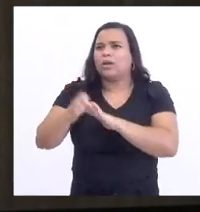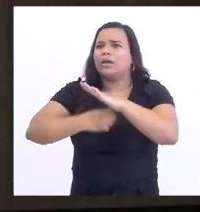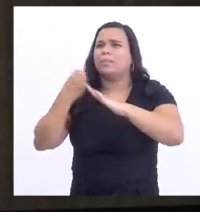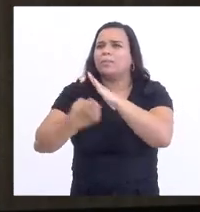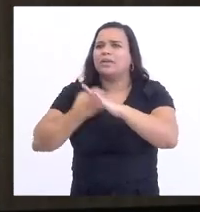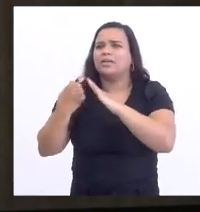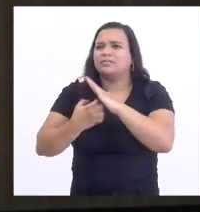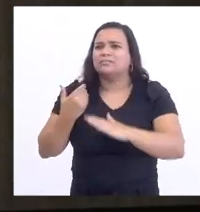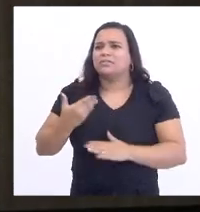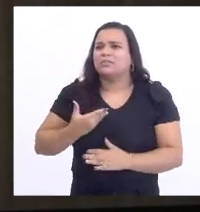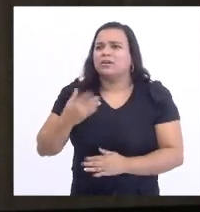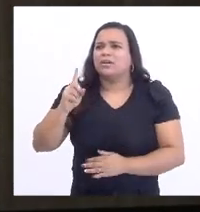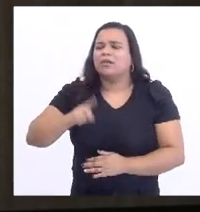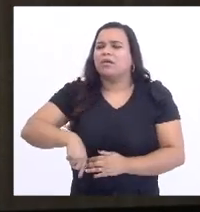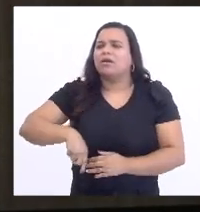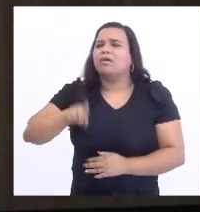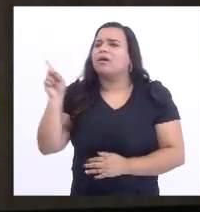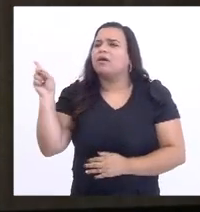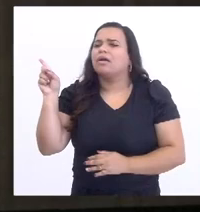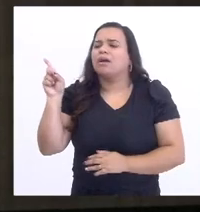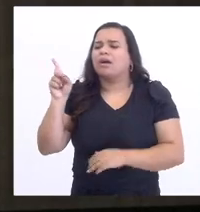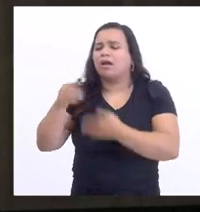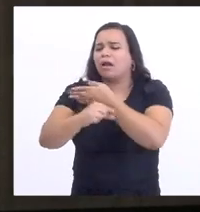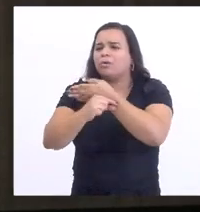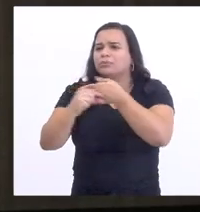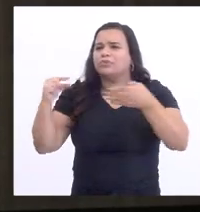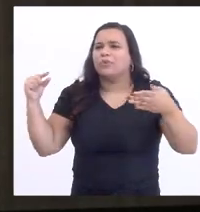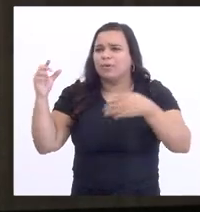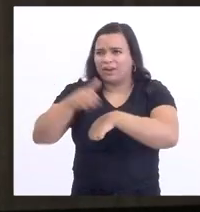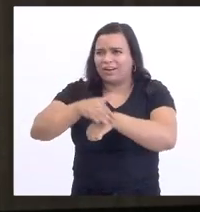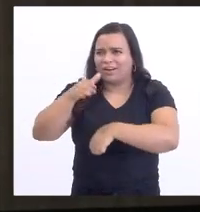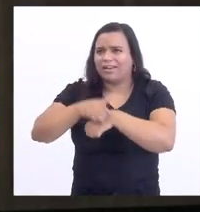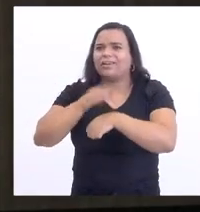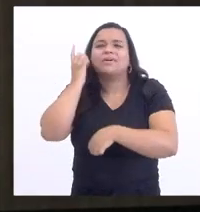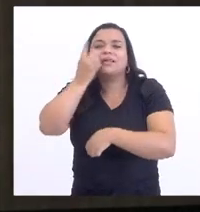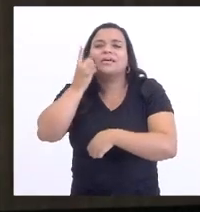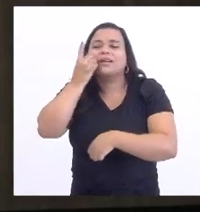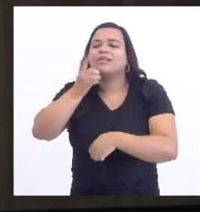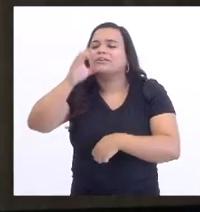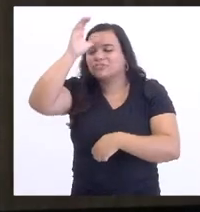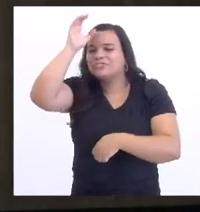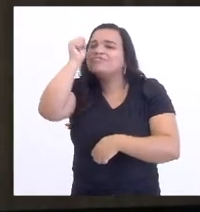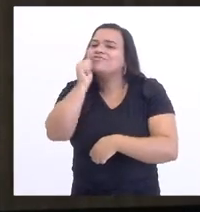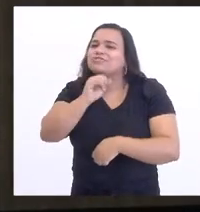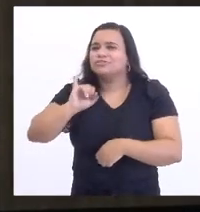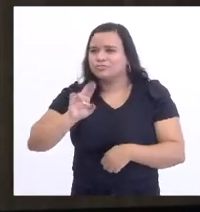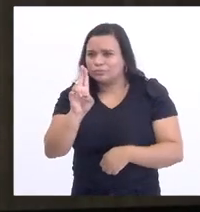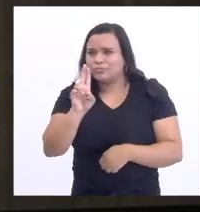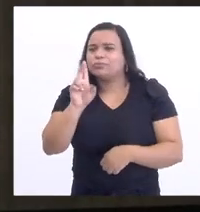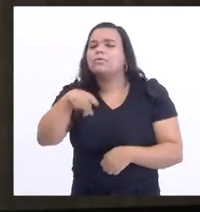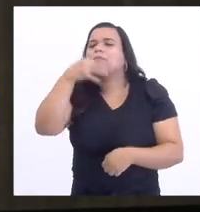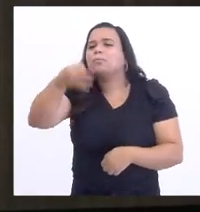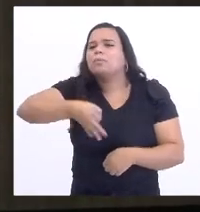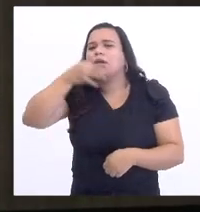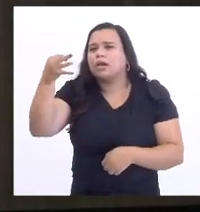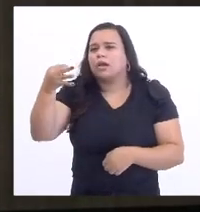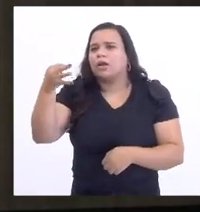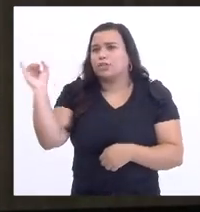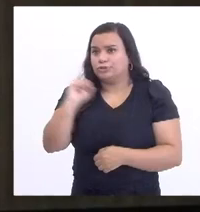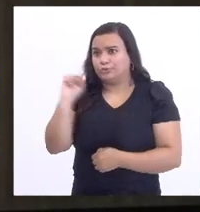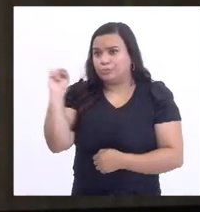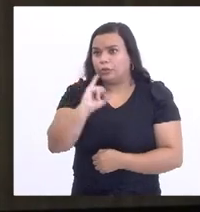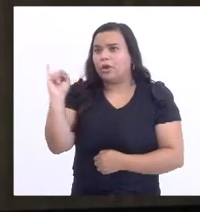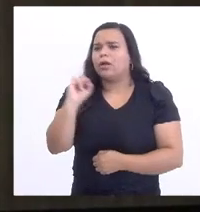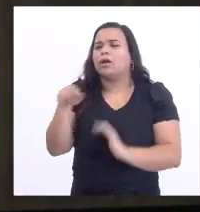amiga, autora deputada Tia Ju. O parecer do relator institucional, presidente da